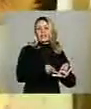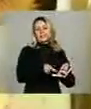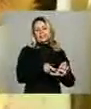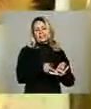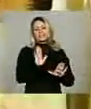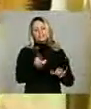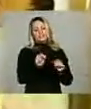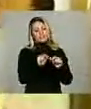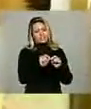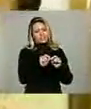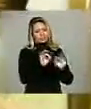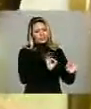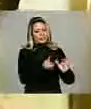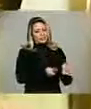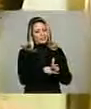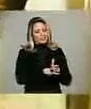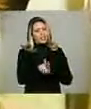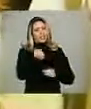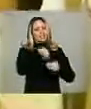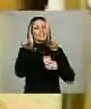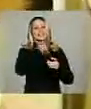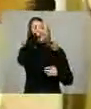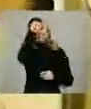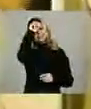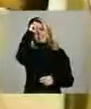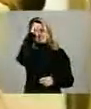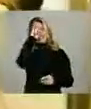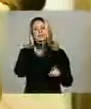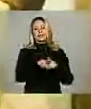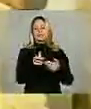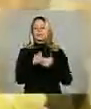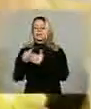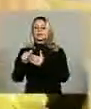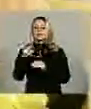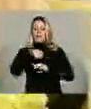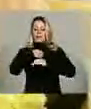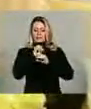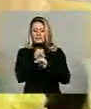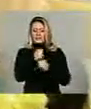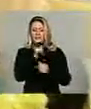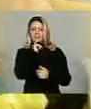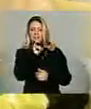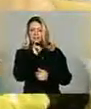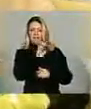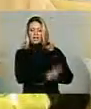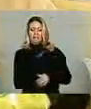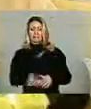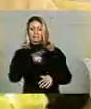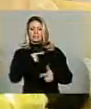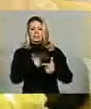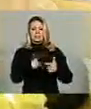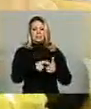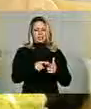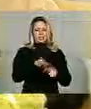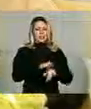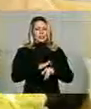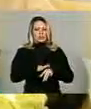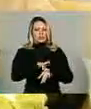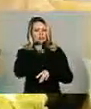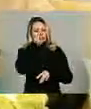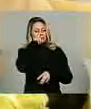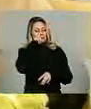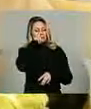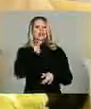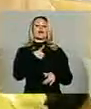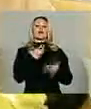foi feito na própria maternidade e é enviado para o laboratório. No caso da criança ter alguma doença grave, eles